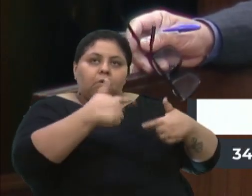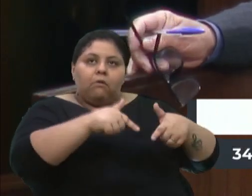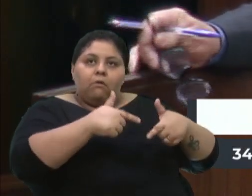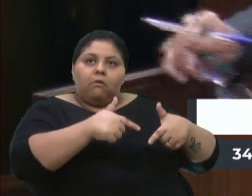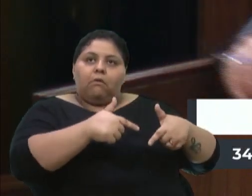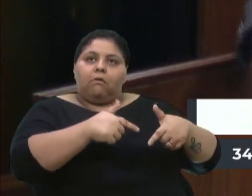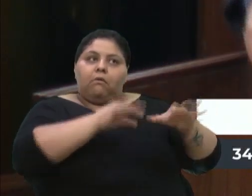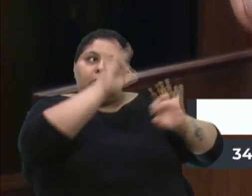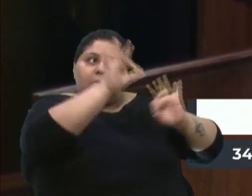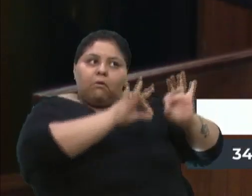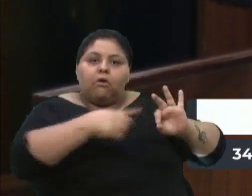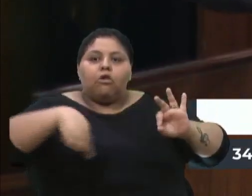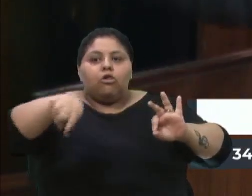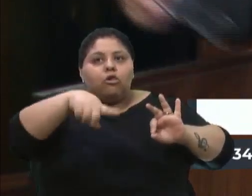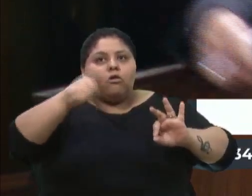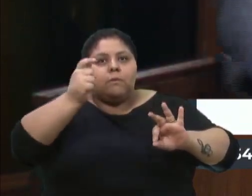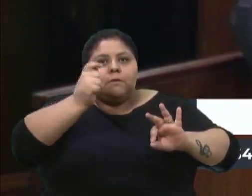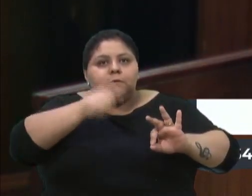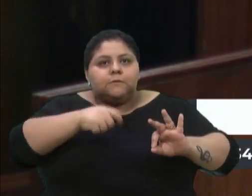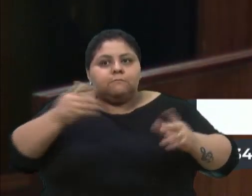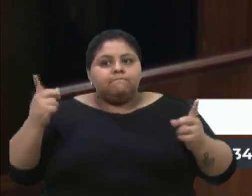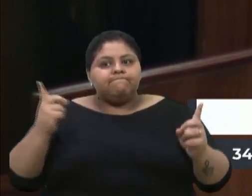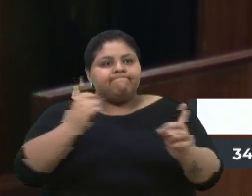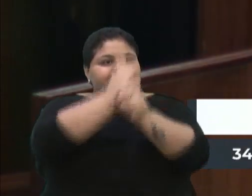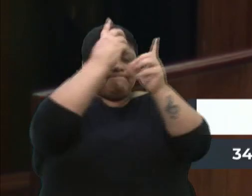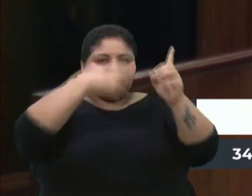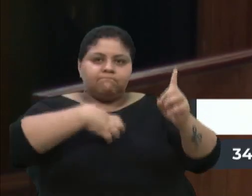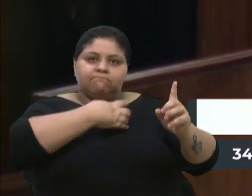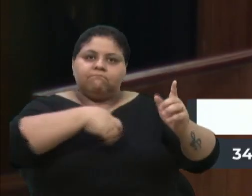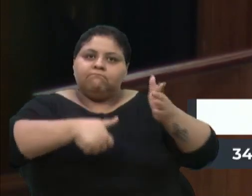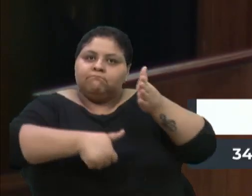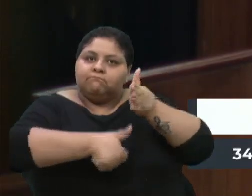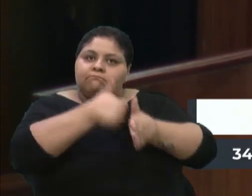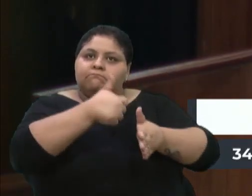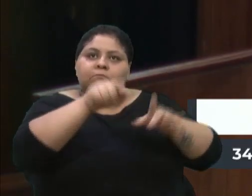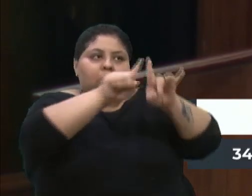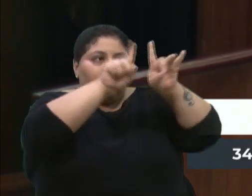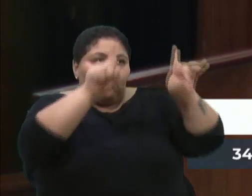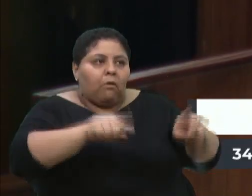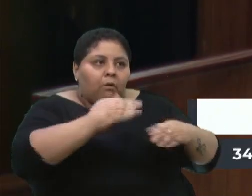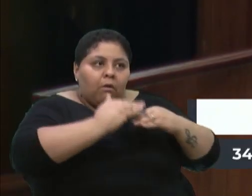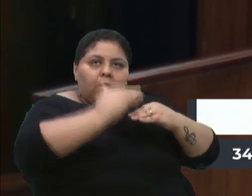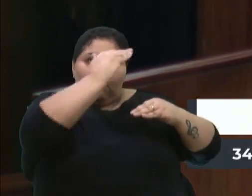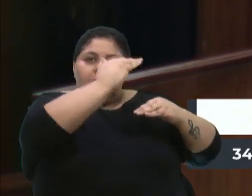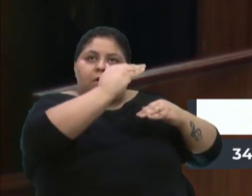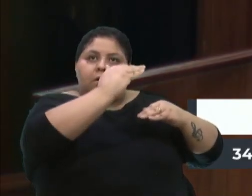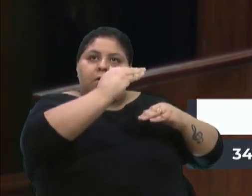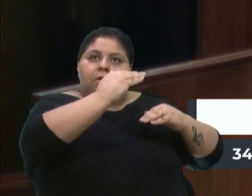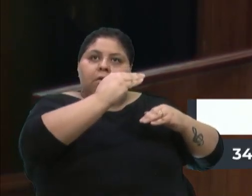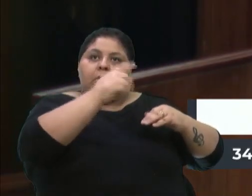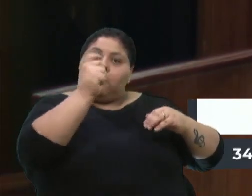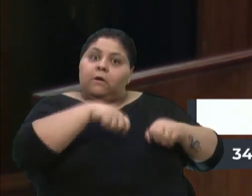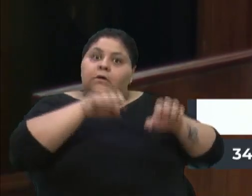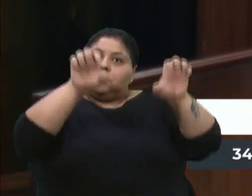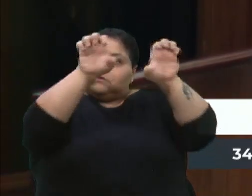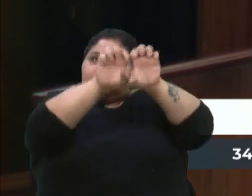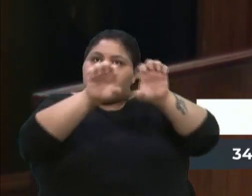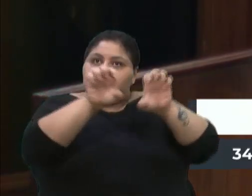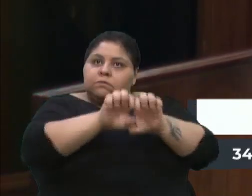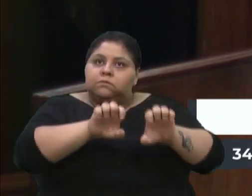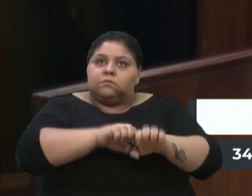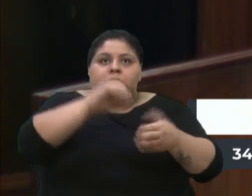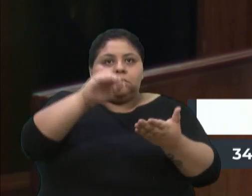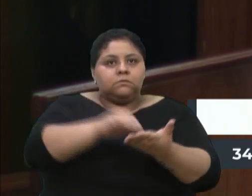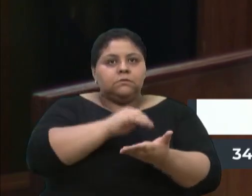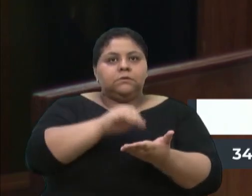precisamos achar uma forma, ou contratar equipes da Codeca, ou contratar novas equipes, dar estrutura para os secretários. Dar estrutura